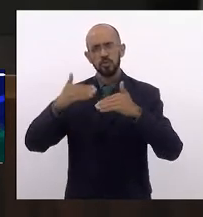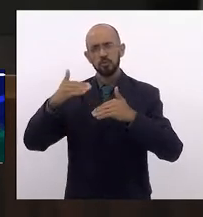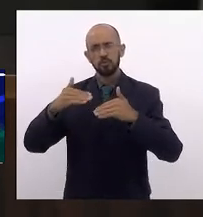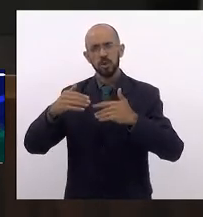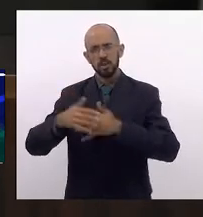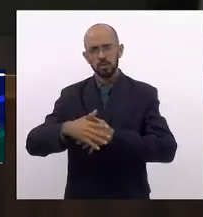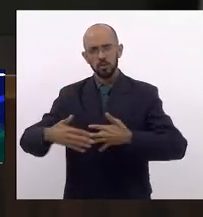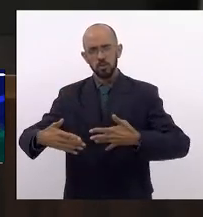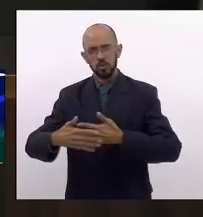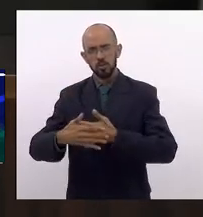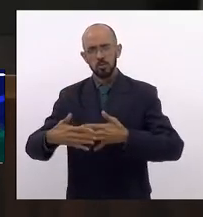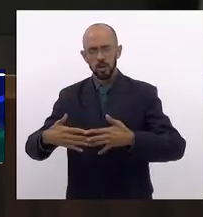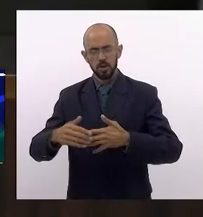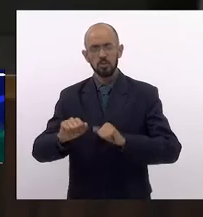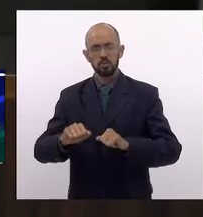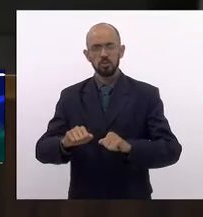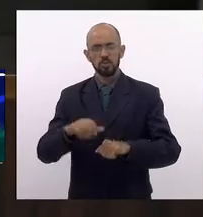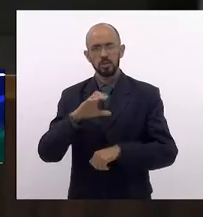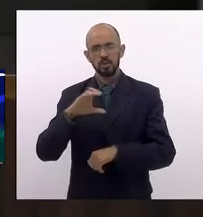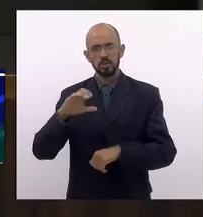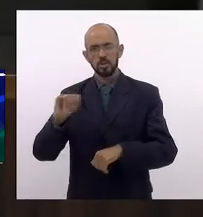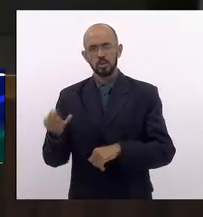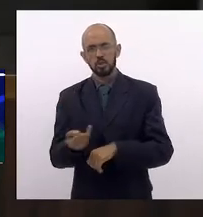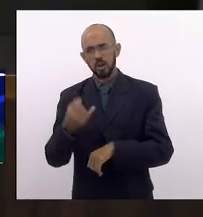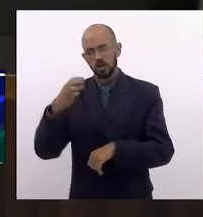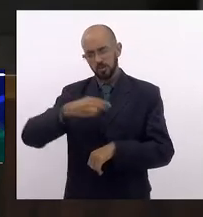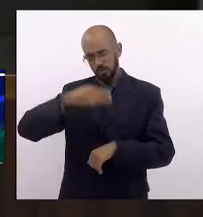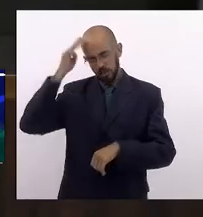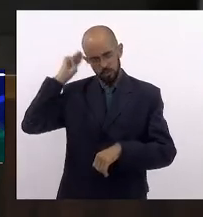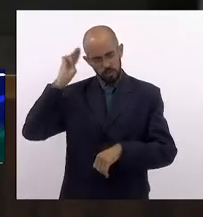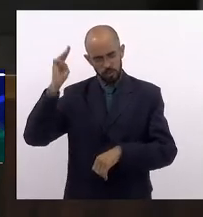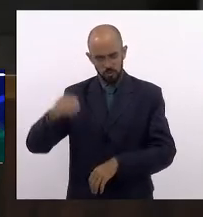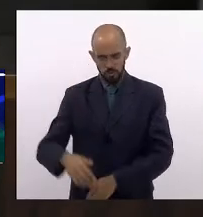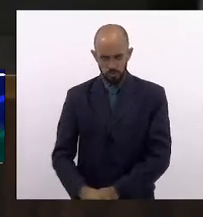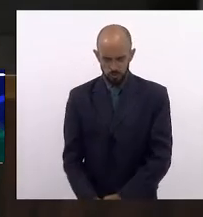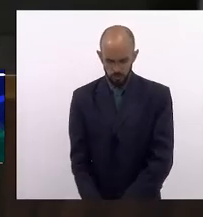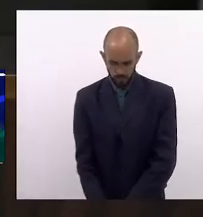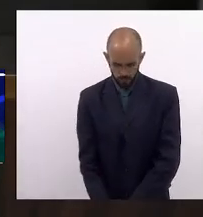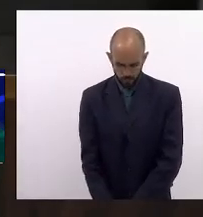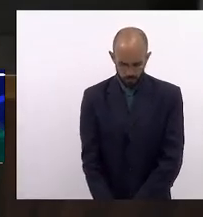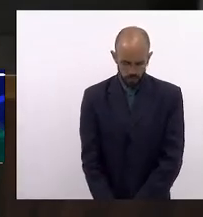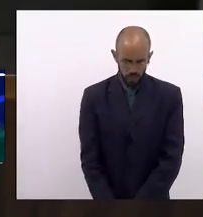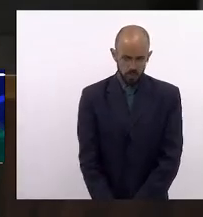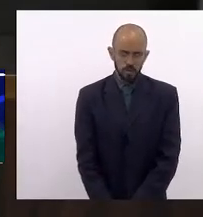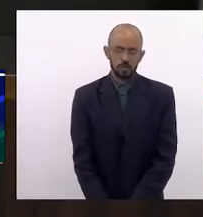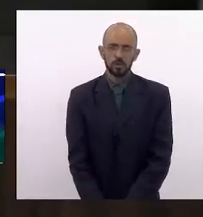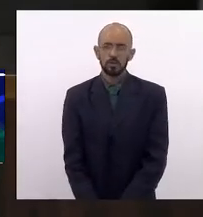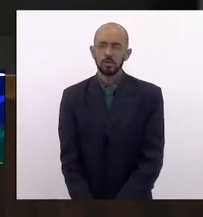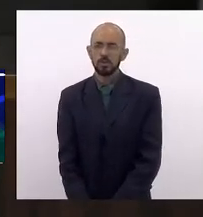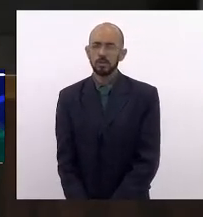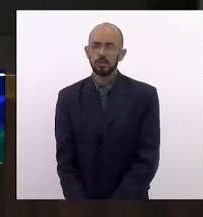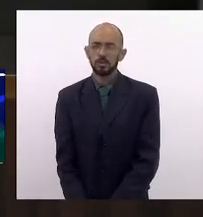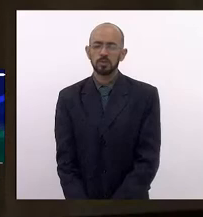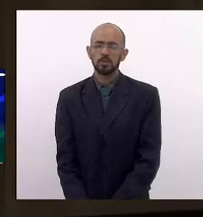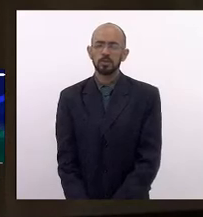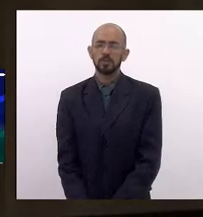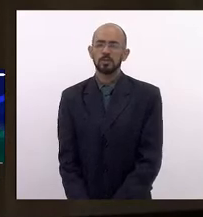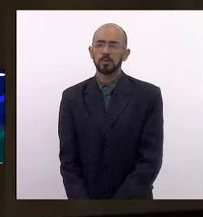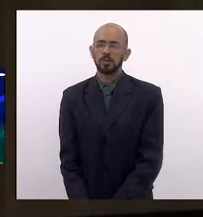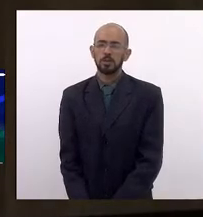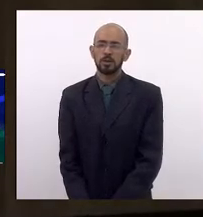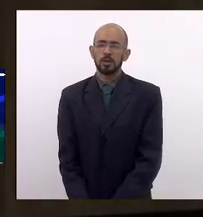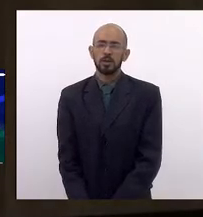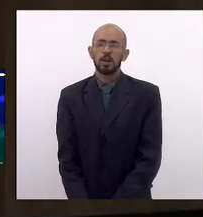para emitir parecer pela comissão força a justiça deputado a Márcio Pacheco seu